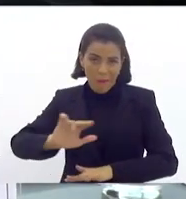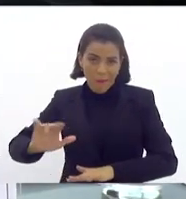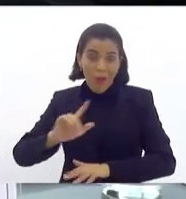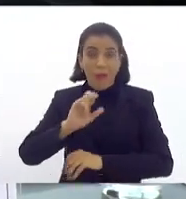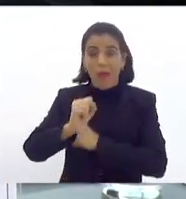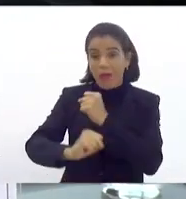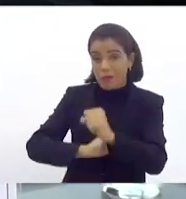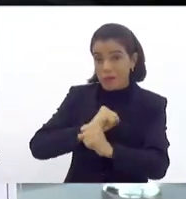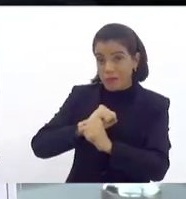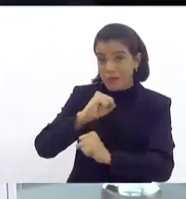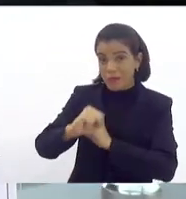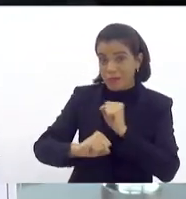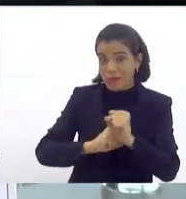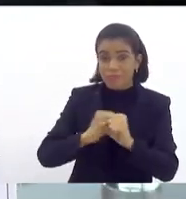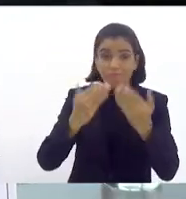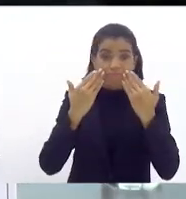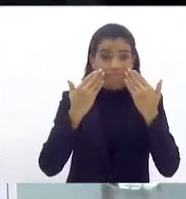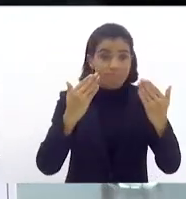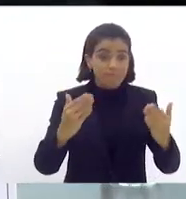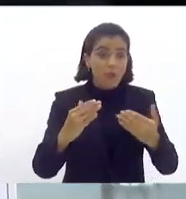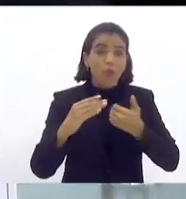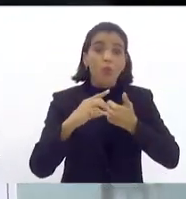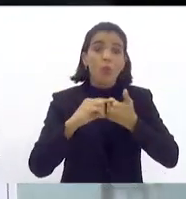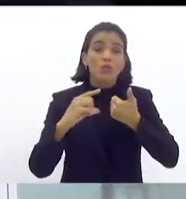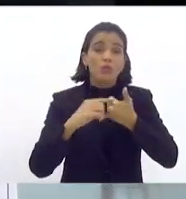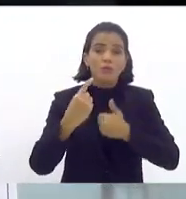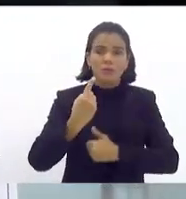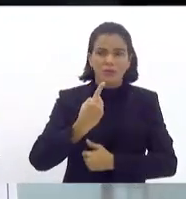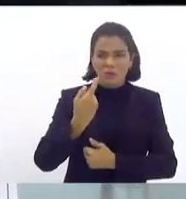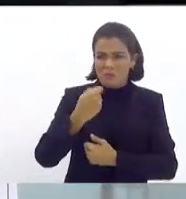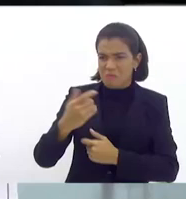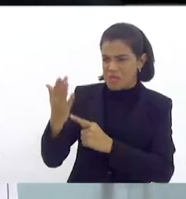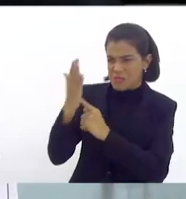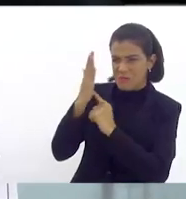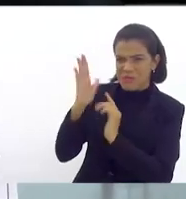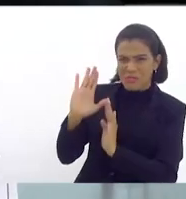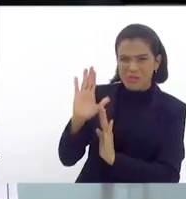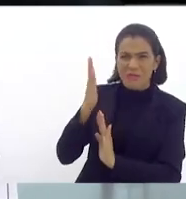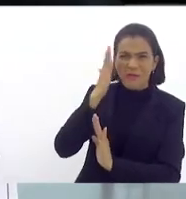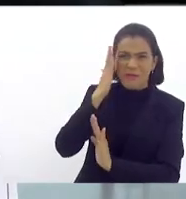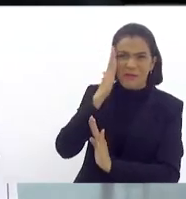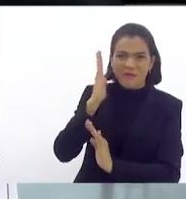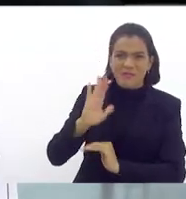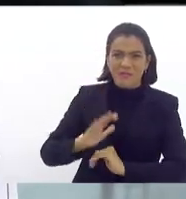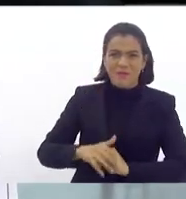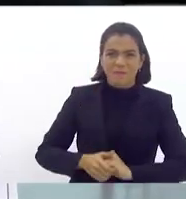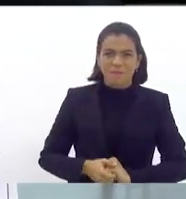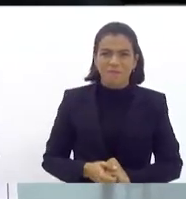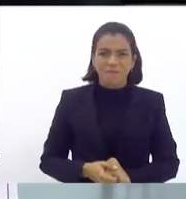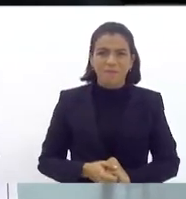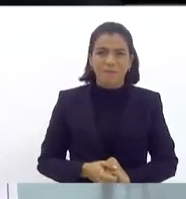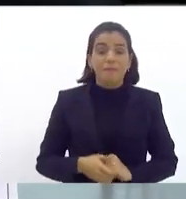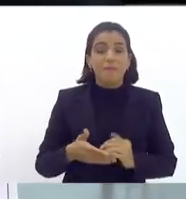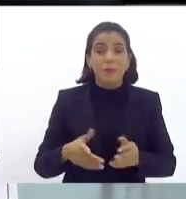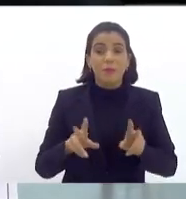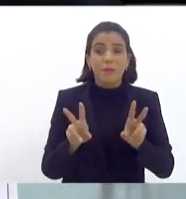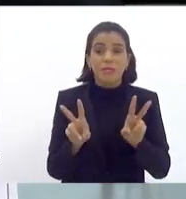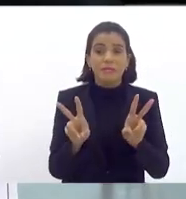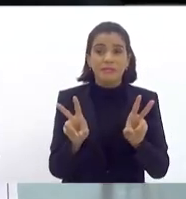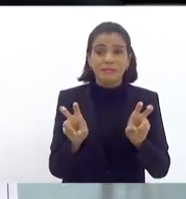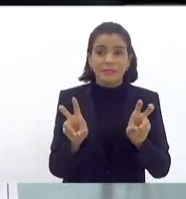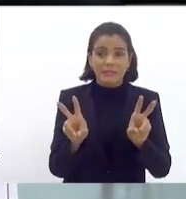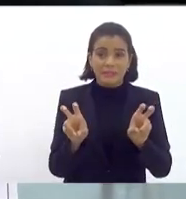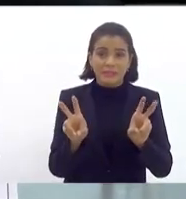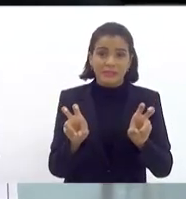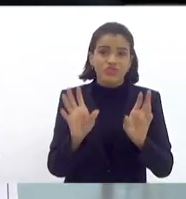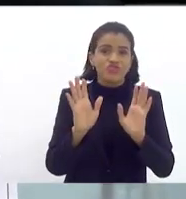anualmente, explicitados no artigo 1º. Não precisa mostrar, não, que eu sei a lei de como. Então, este tema já